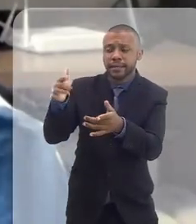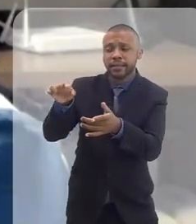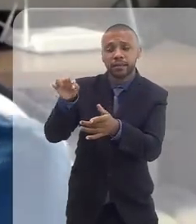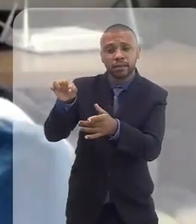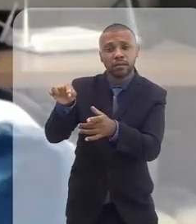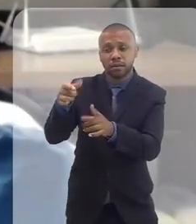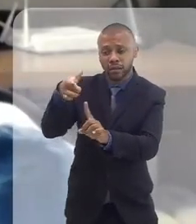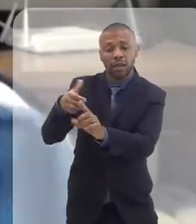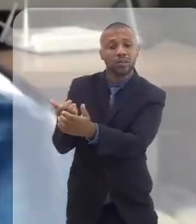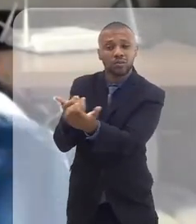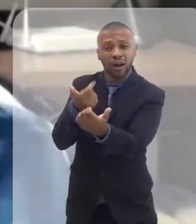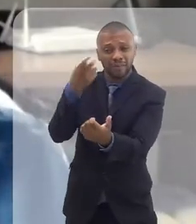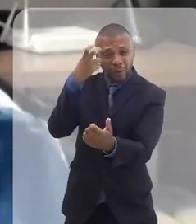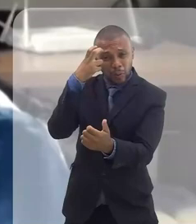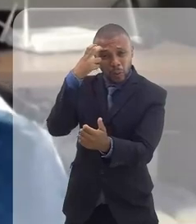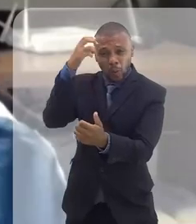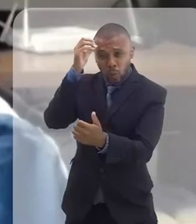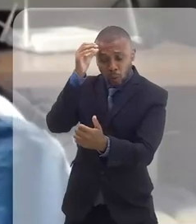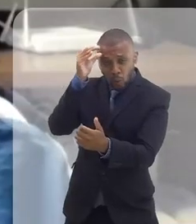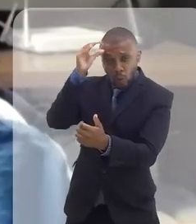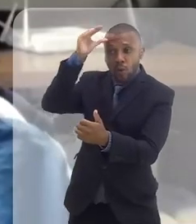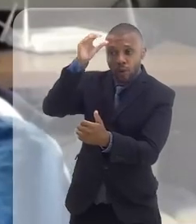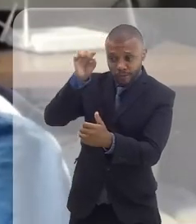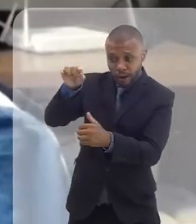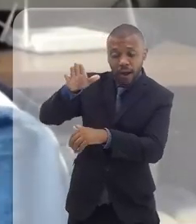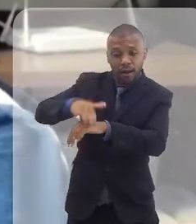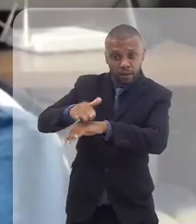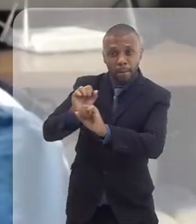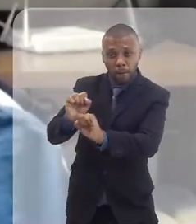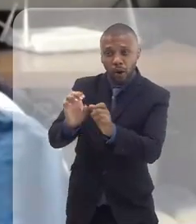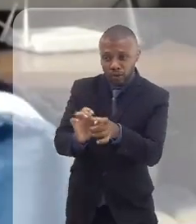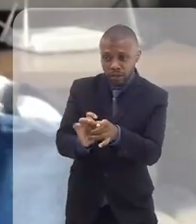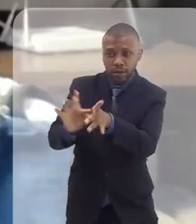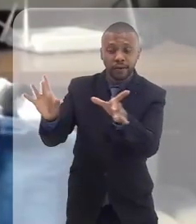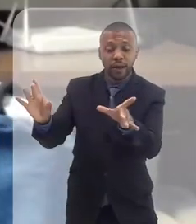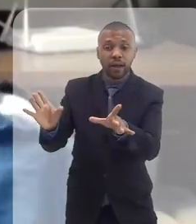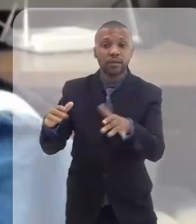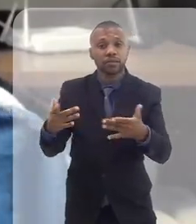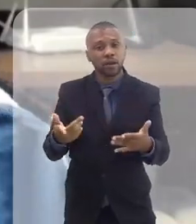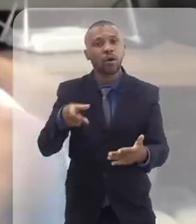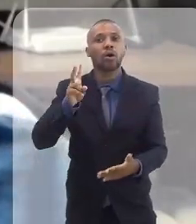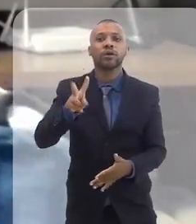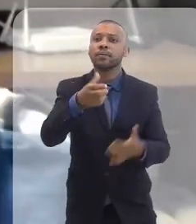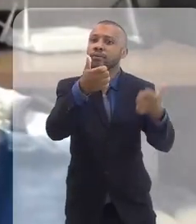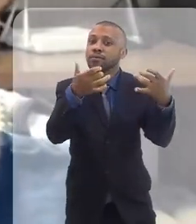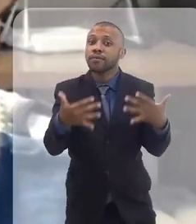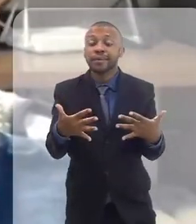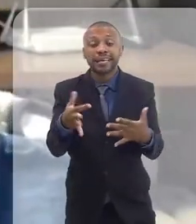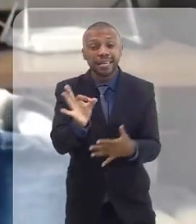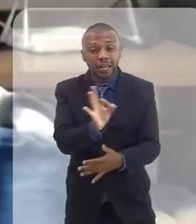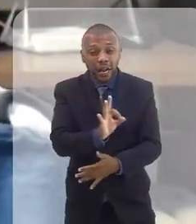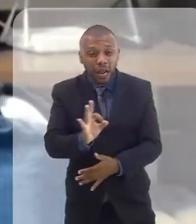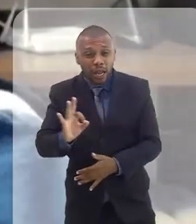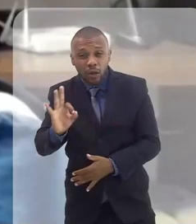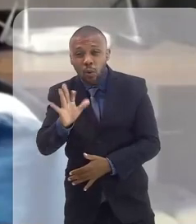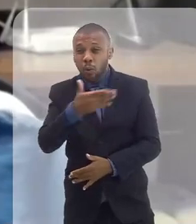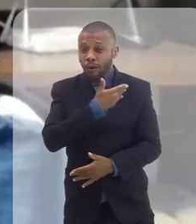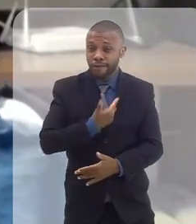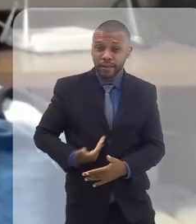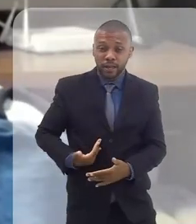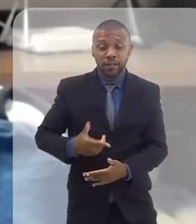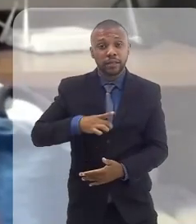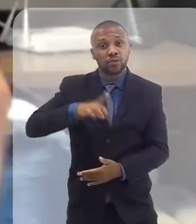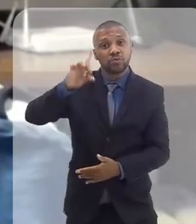de lapidar. É isso que nós estamos fazendo. E eu sempre digo, nenhum governo tem